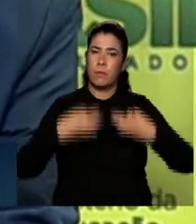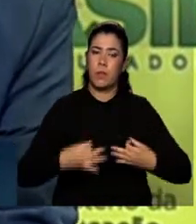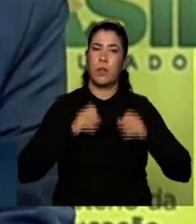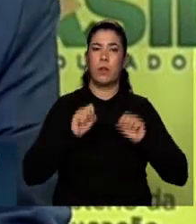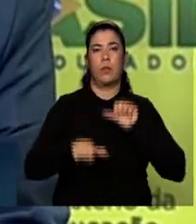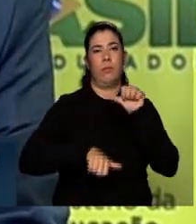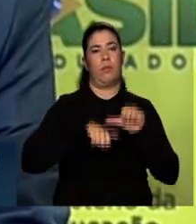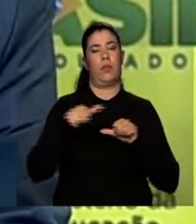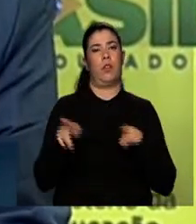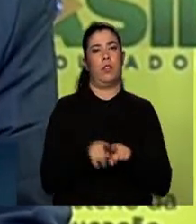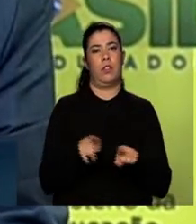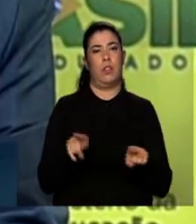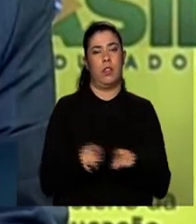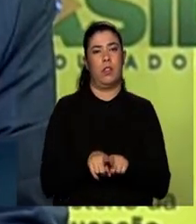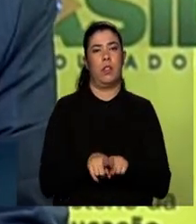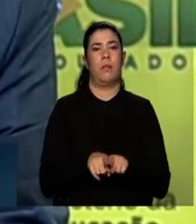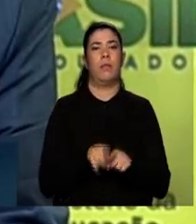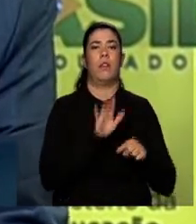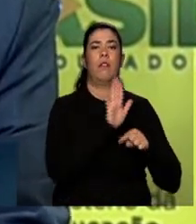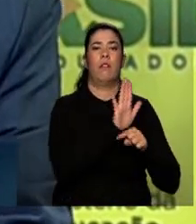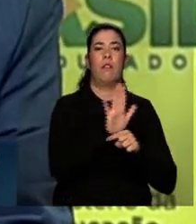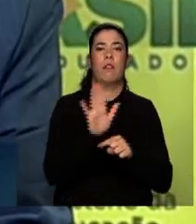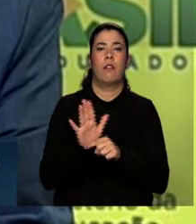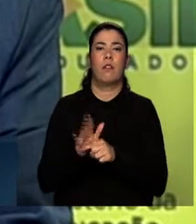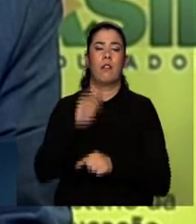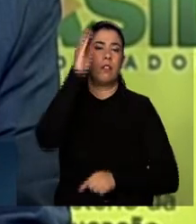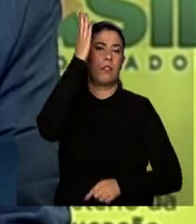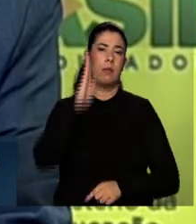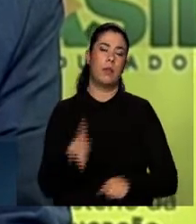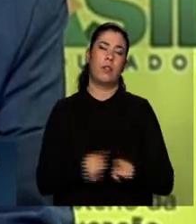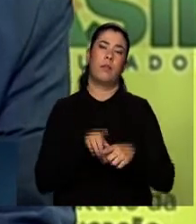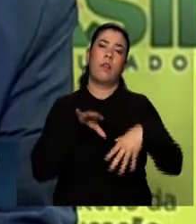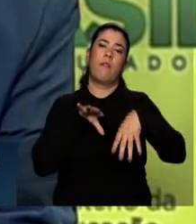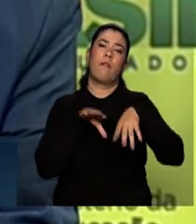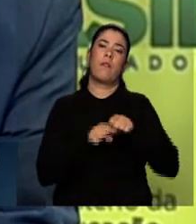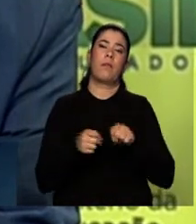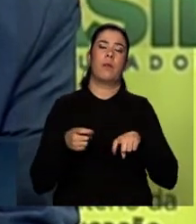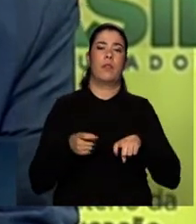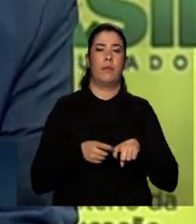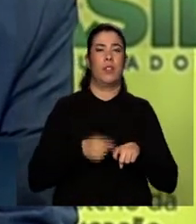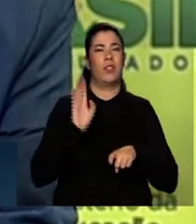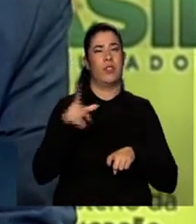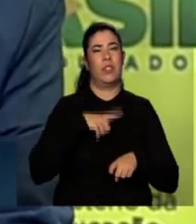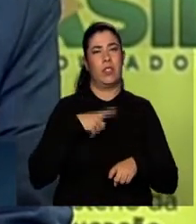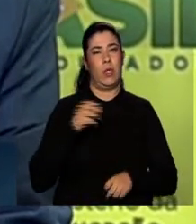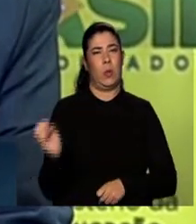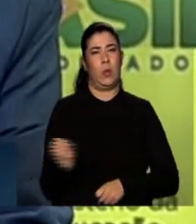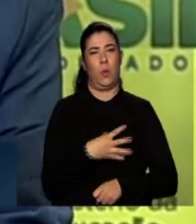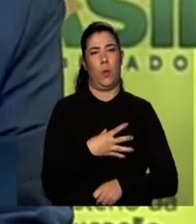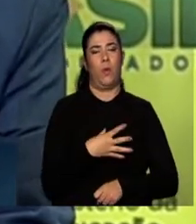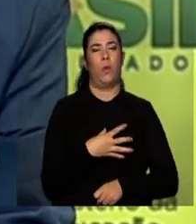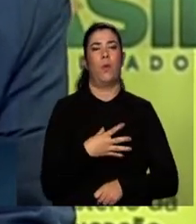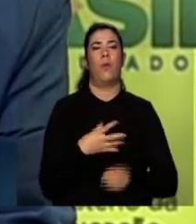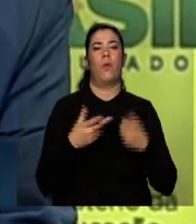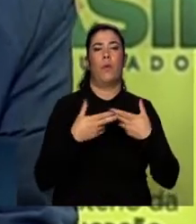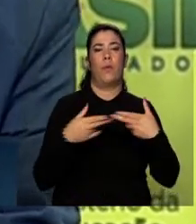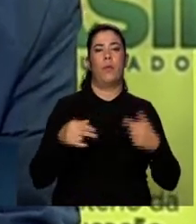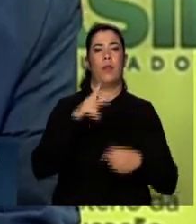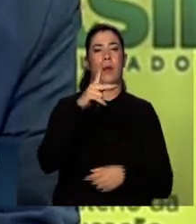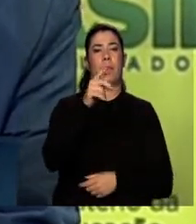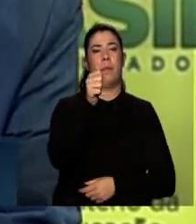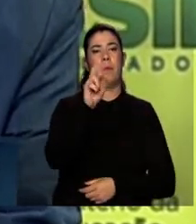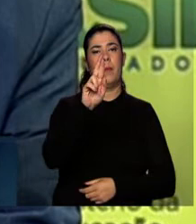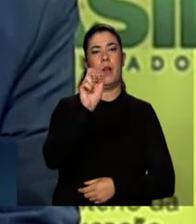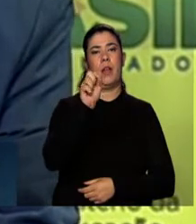transformar a assistência, né, no Brasil. A formação médica também, porque agora nós temos novos parâmetros de avaliação, nós temos novos instrumentos